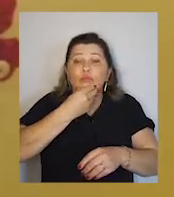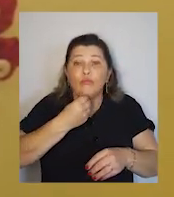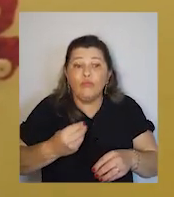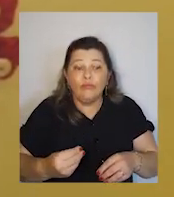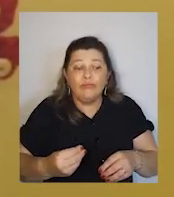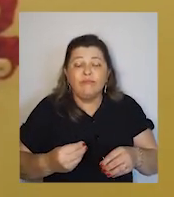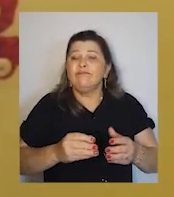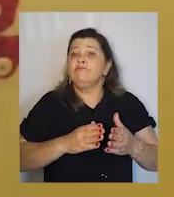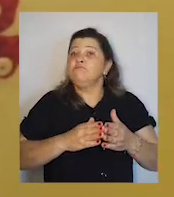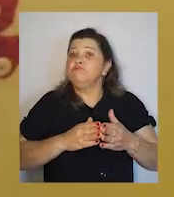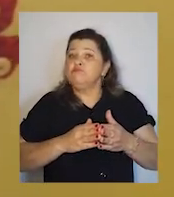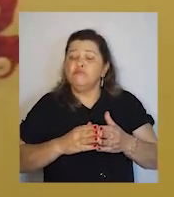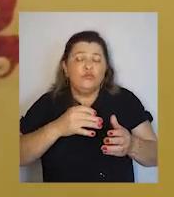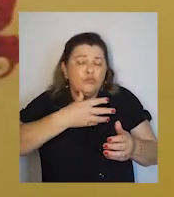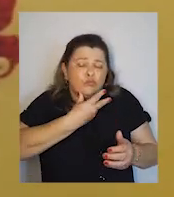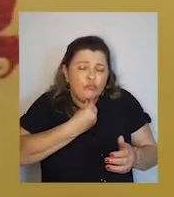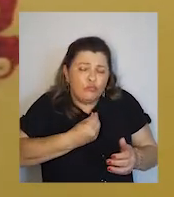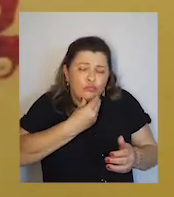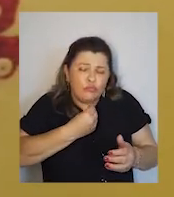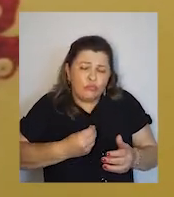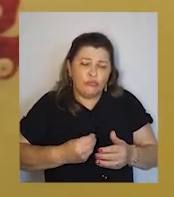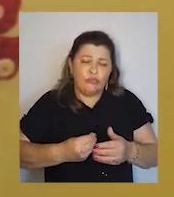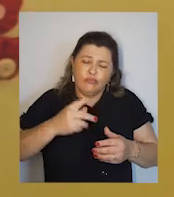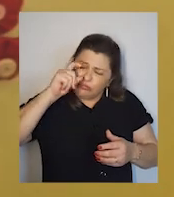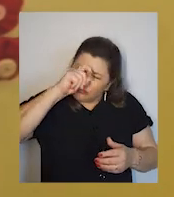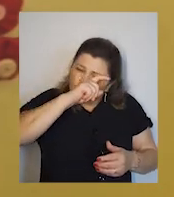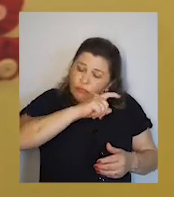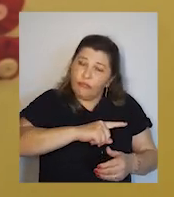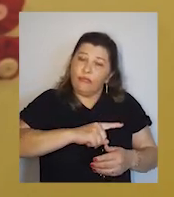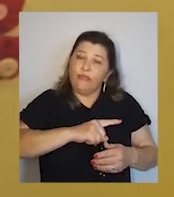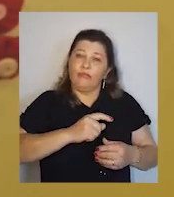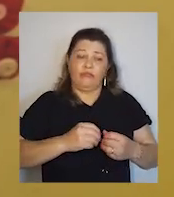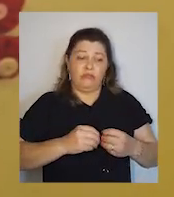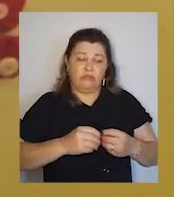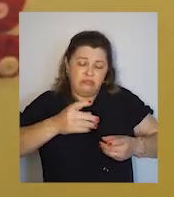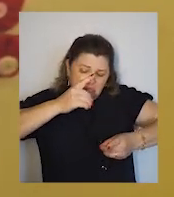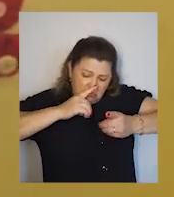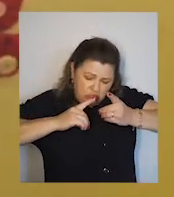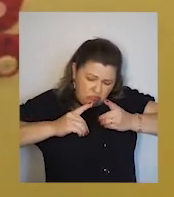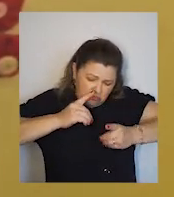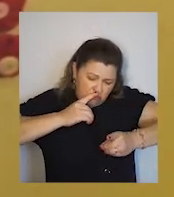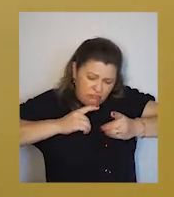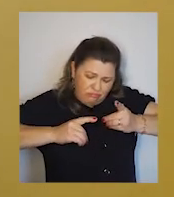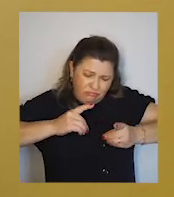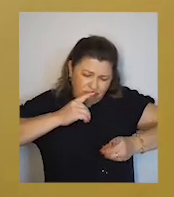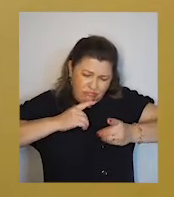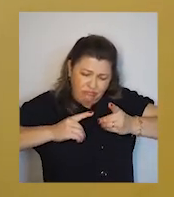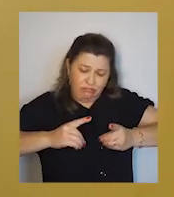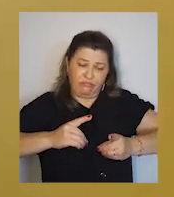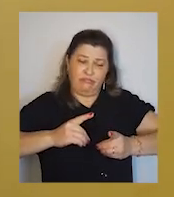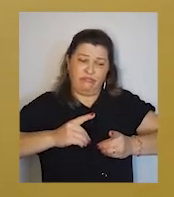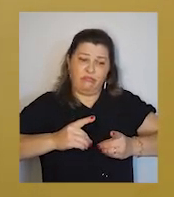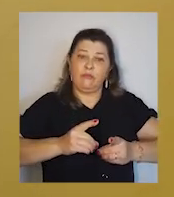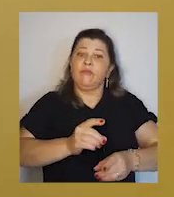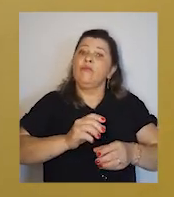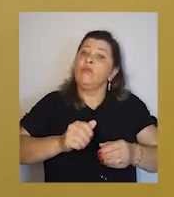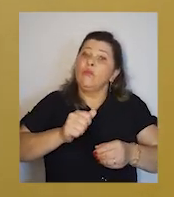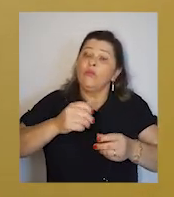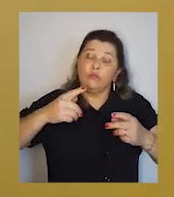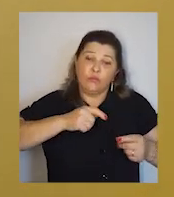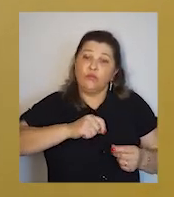homens que por vezes estão em alguma situação mais difícil, situação de depressão. O agente de saúde às